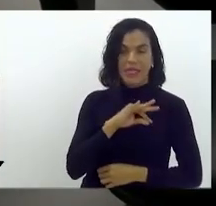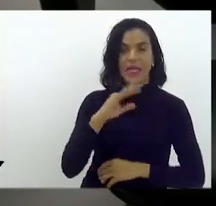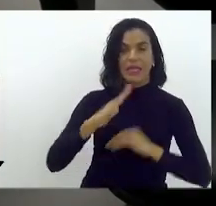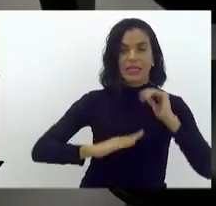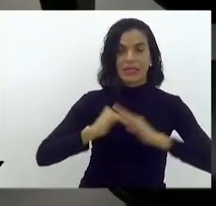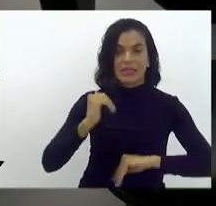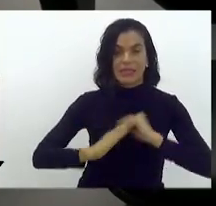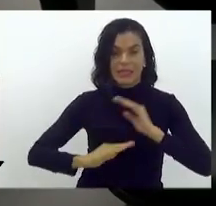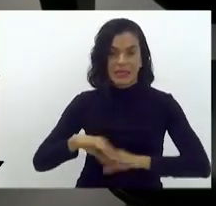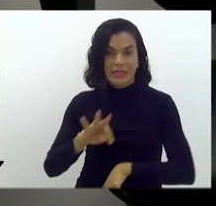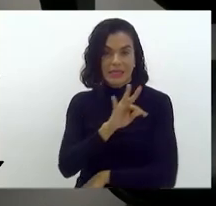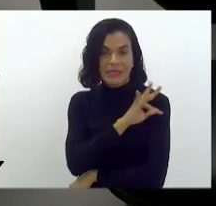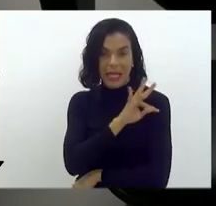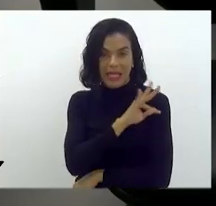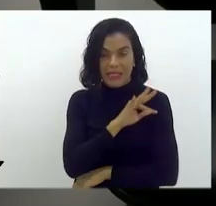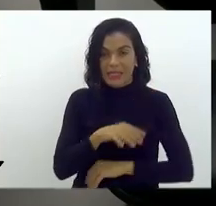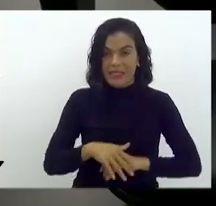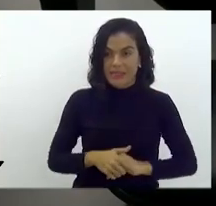temos